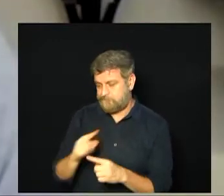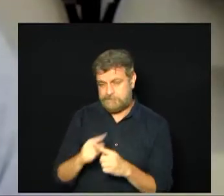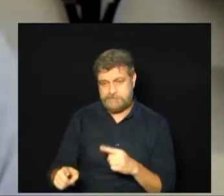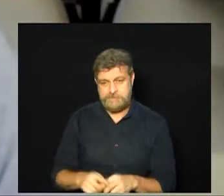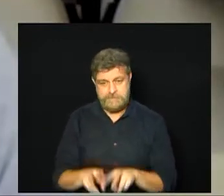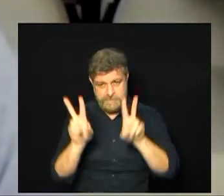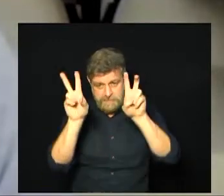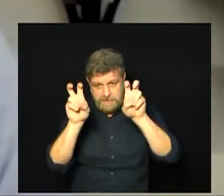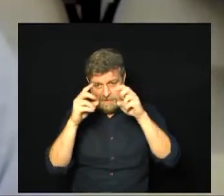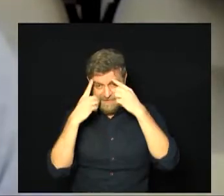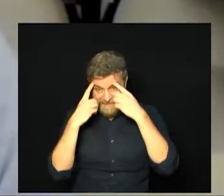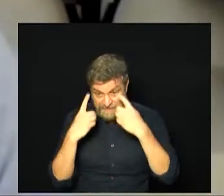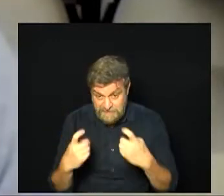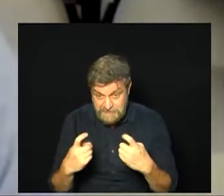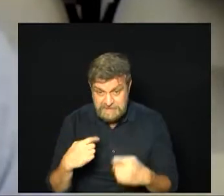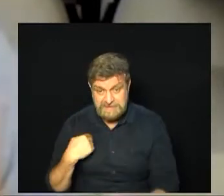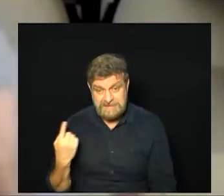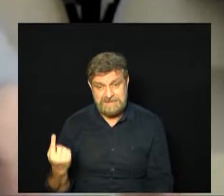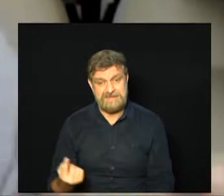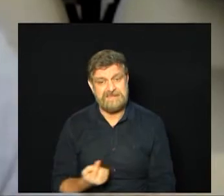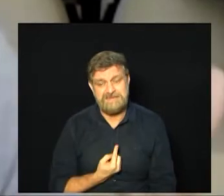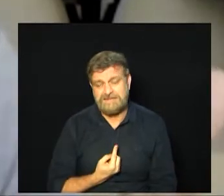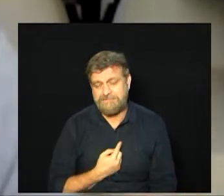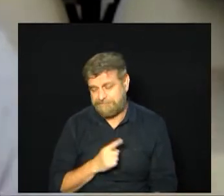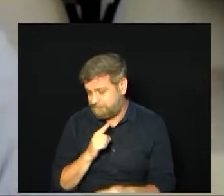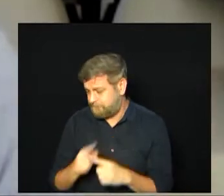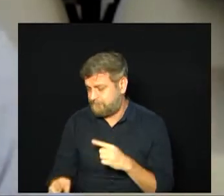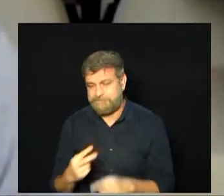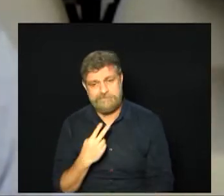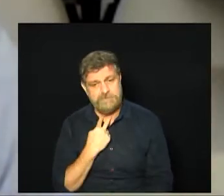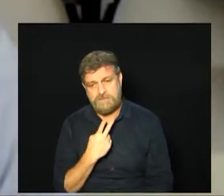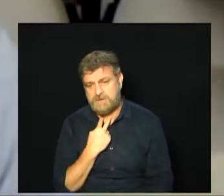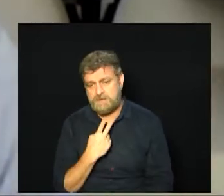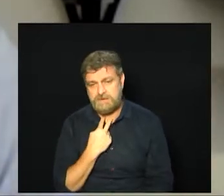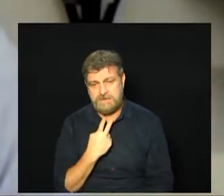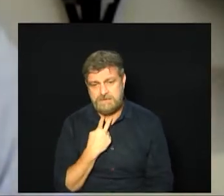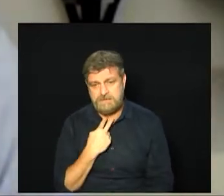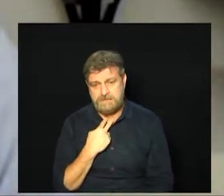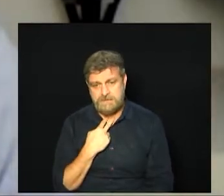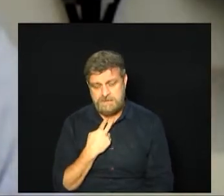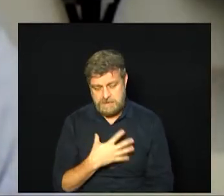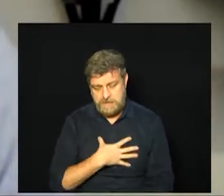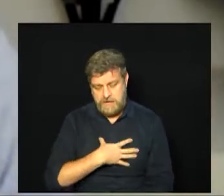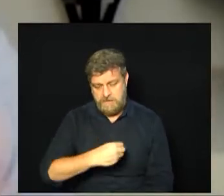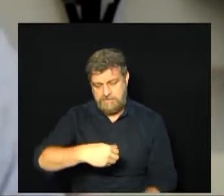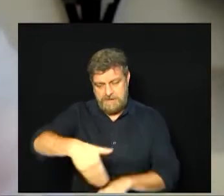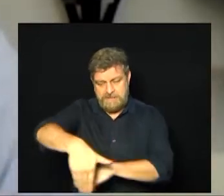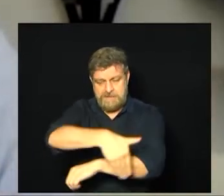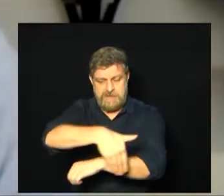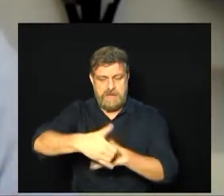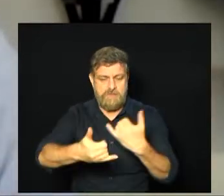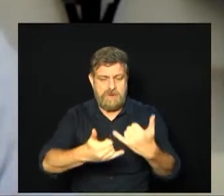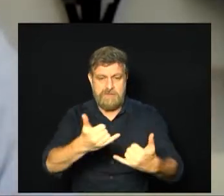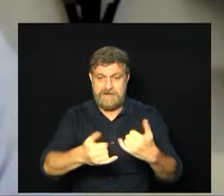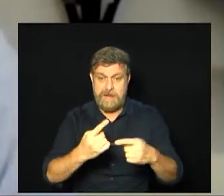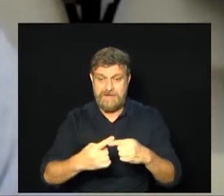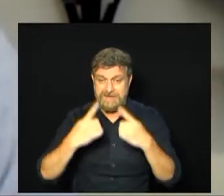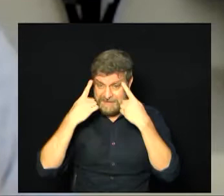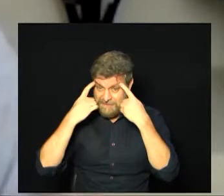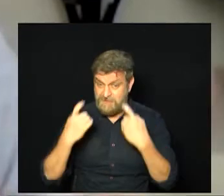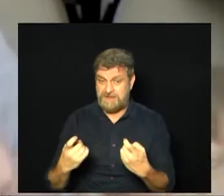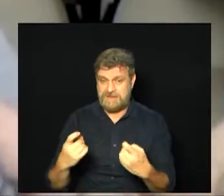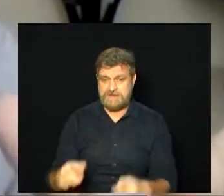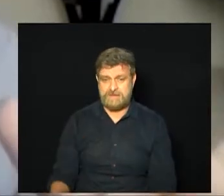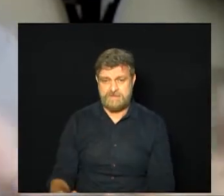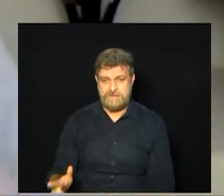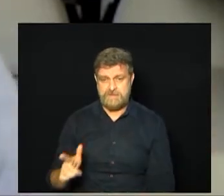a gente não permite mais aos filhos por conta dessa violência que eu destaquei aqui. É